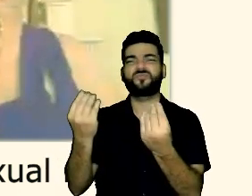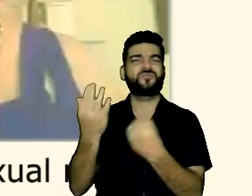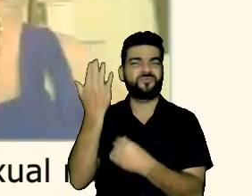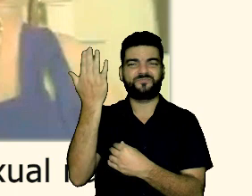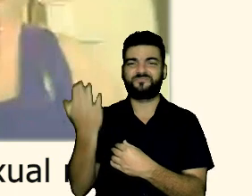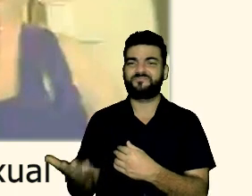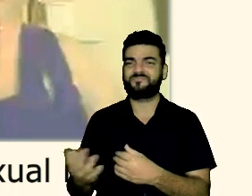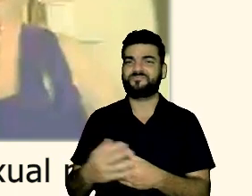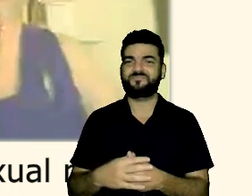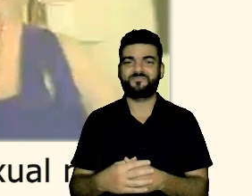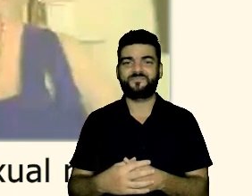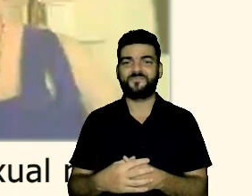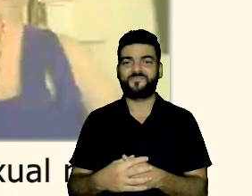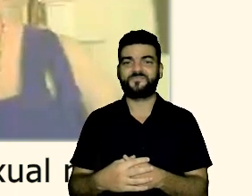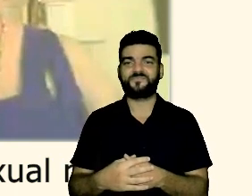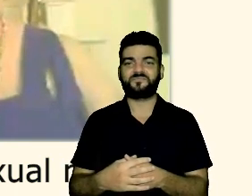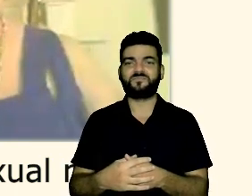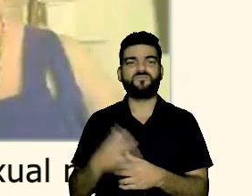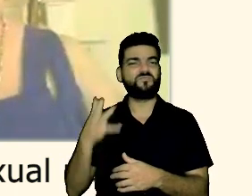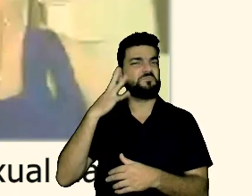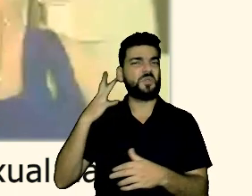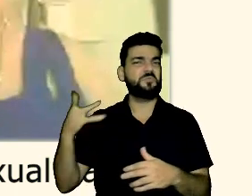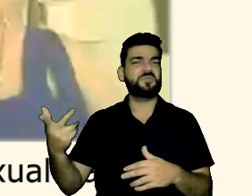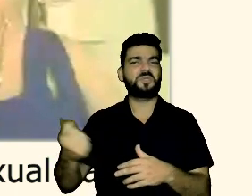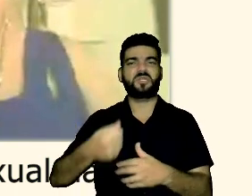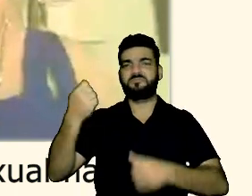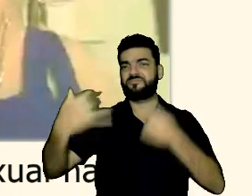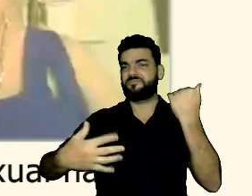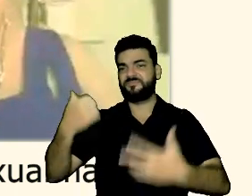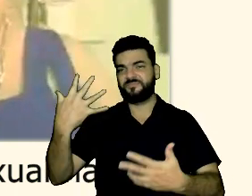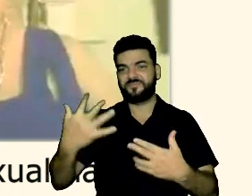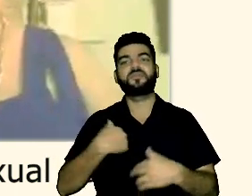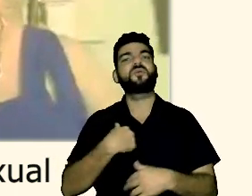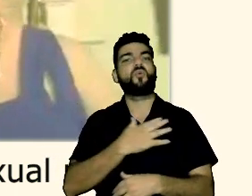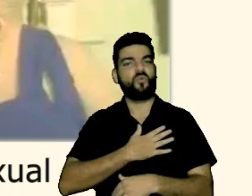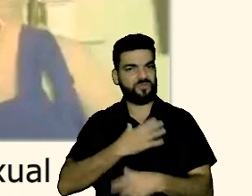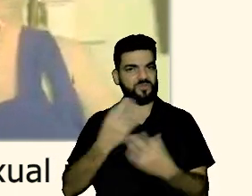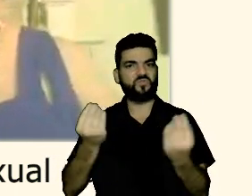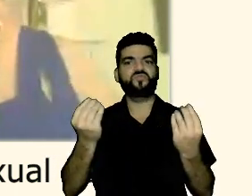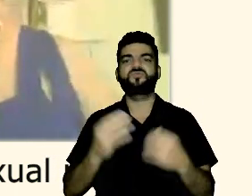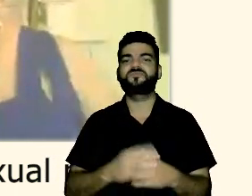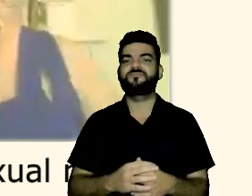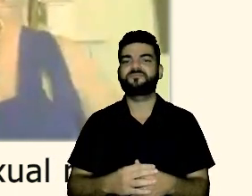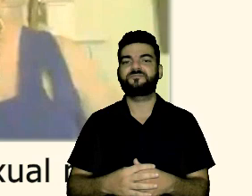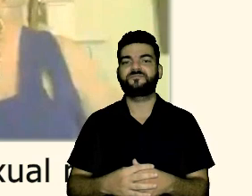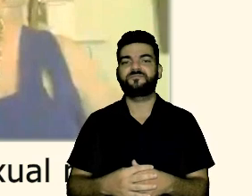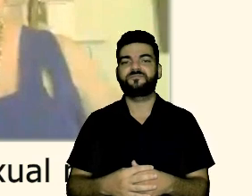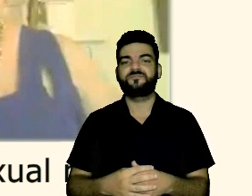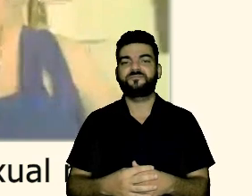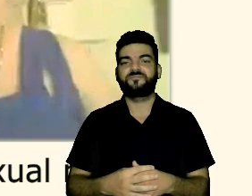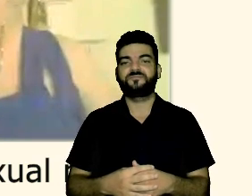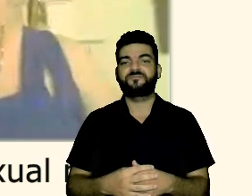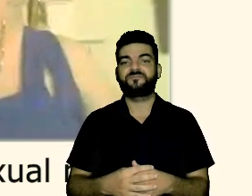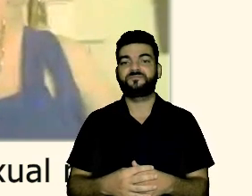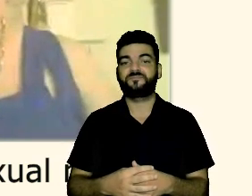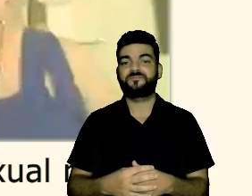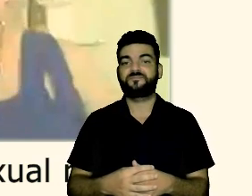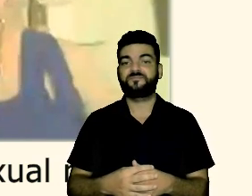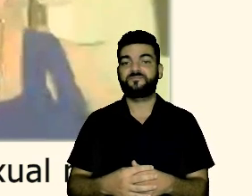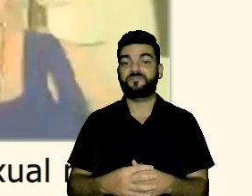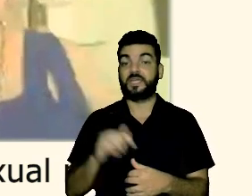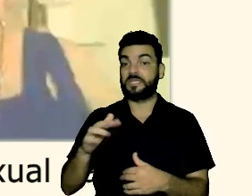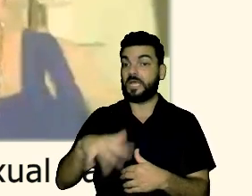inúmeros elogios, realmente uma palestra maravilhosa que nos trouxe muito conhecimento. Nós somos